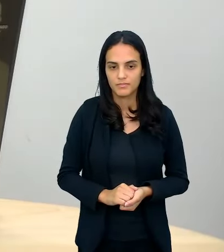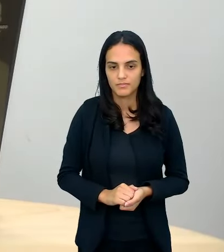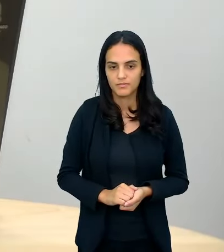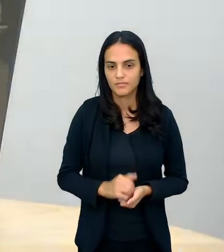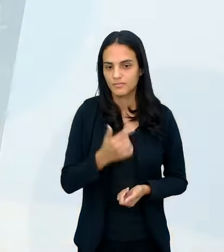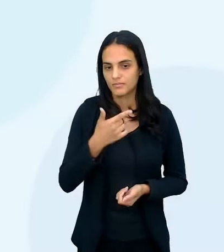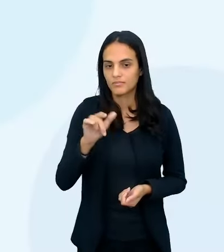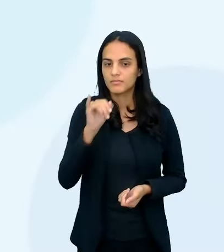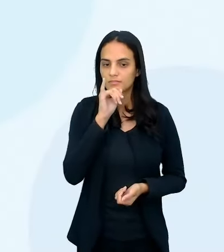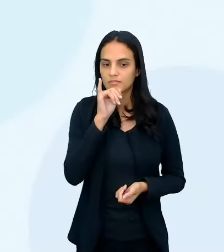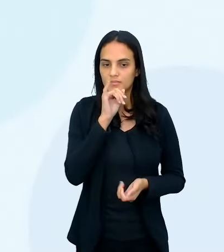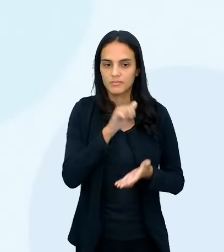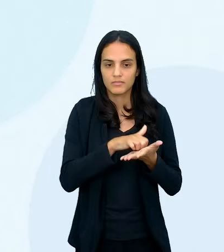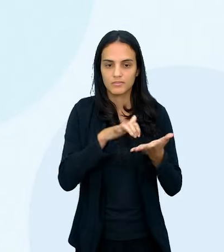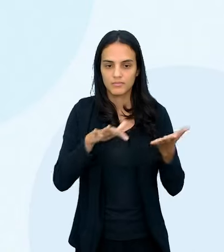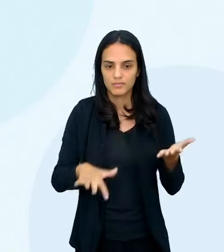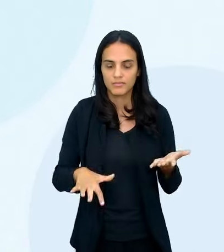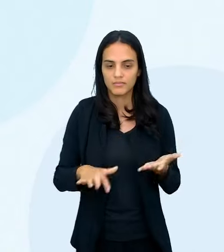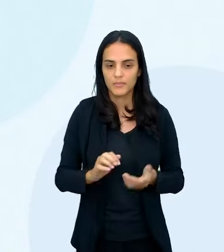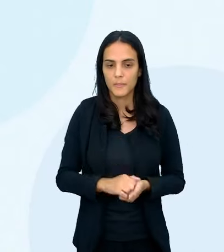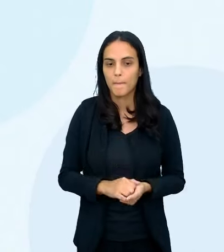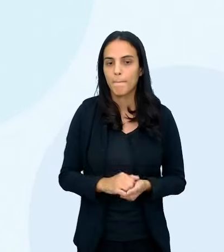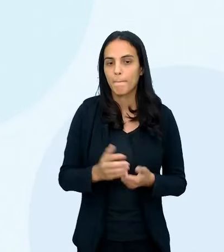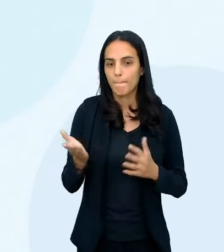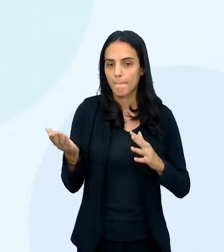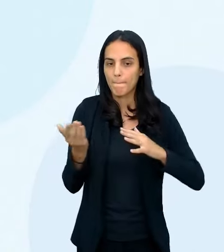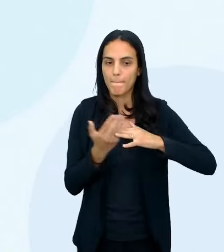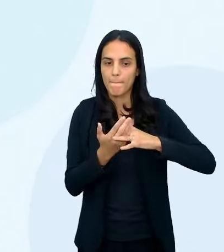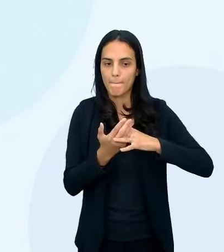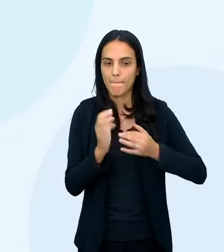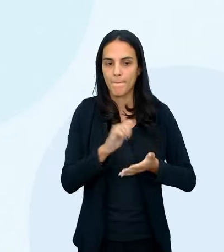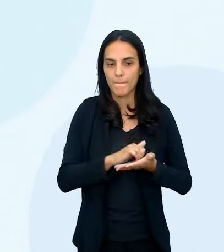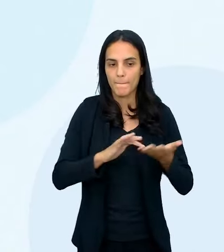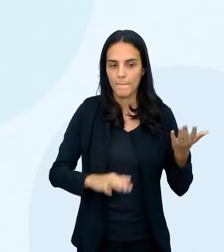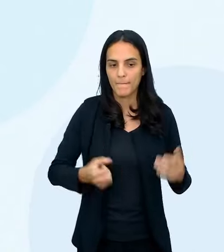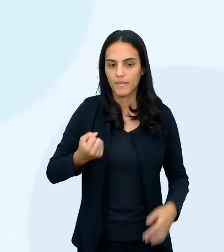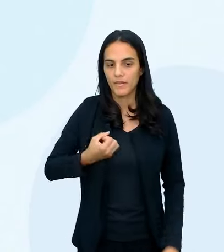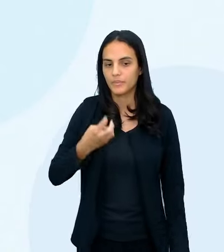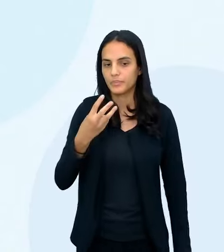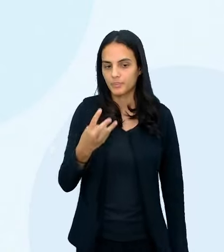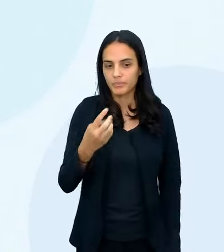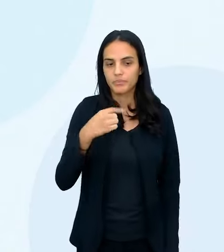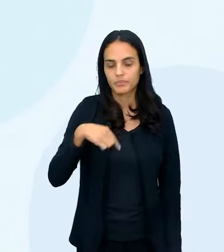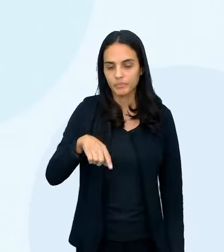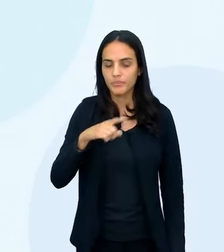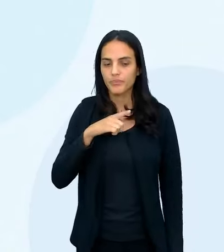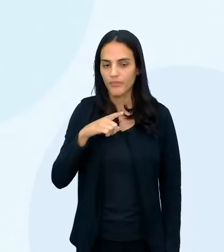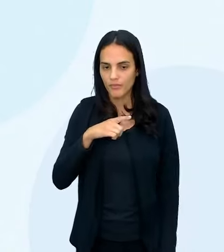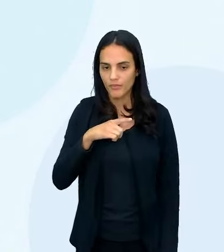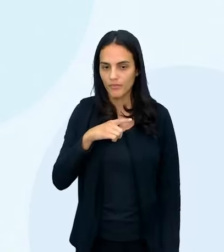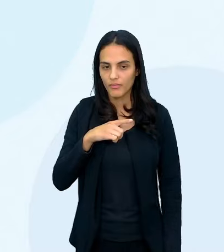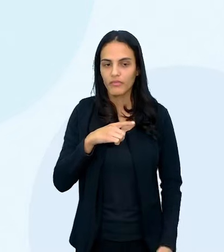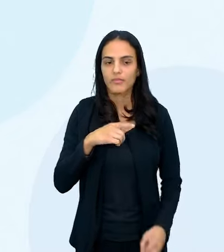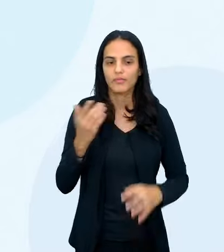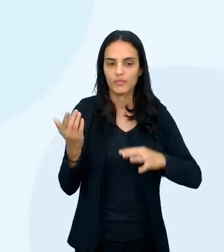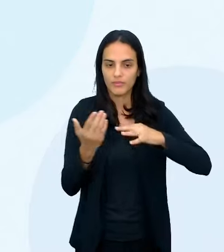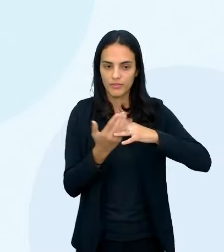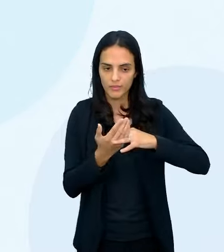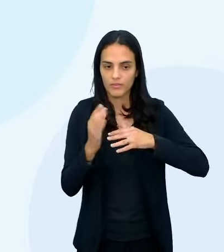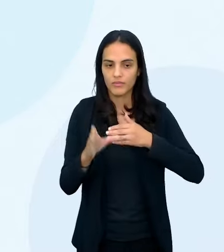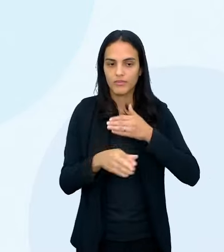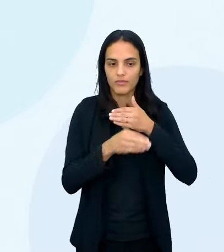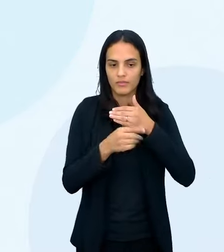Próximo, exemplos de atividade, de integração na atividade 3. Então, a gente tem aqui integração no